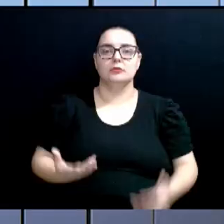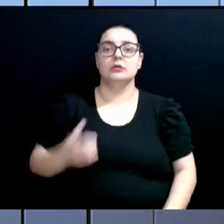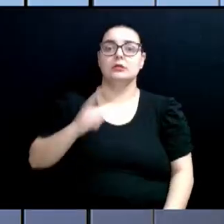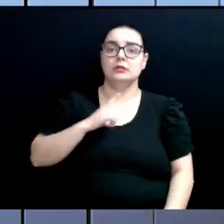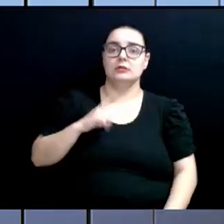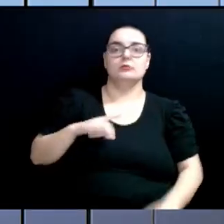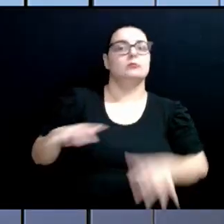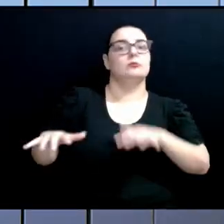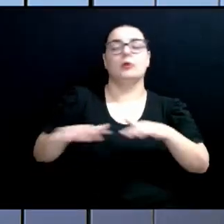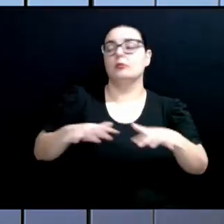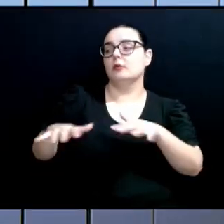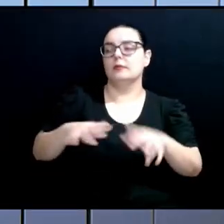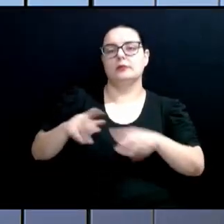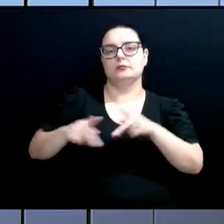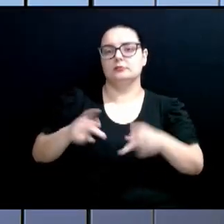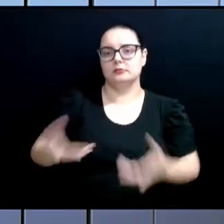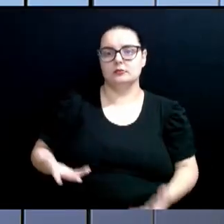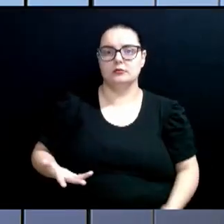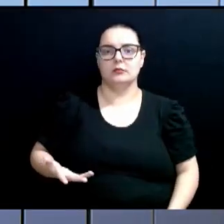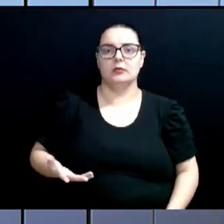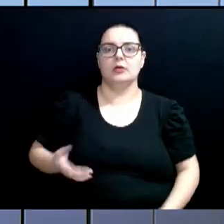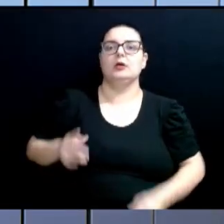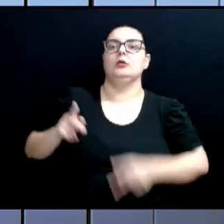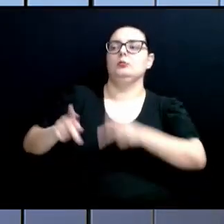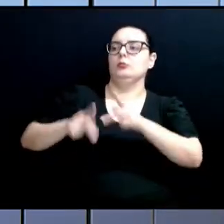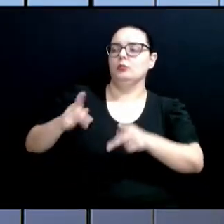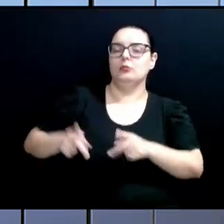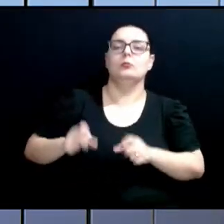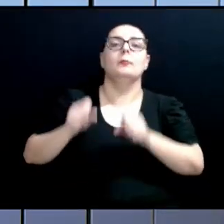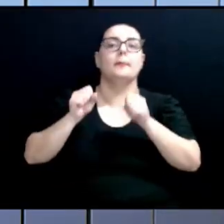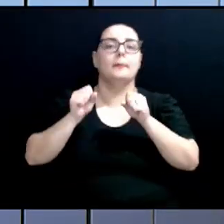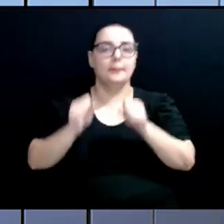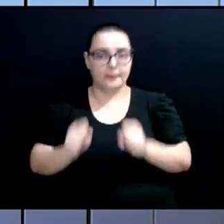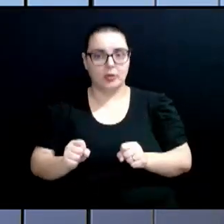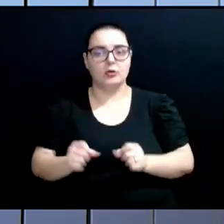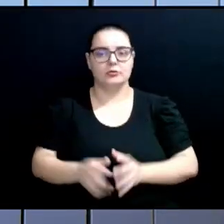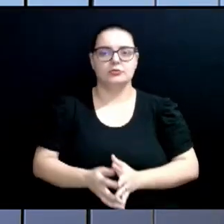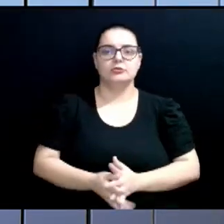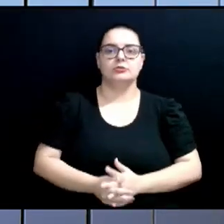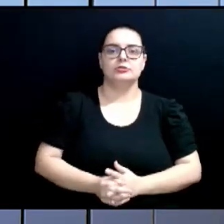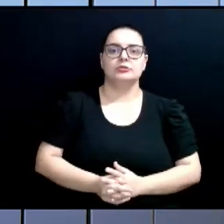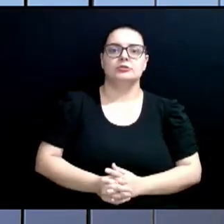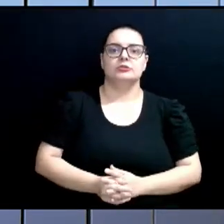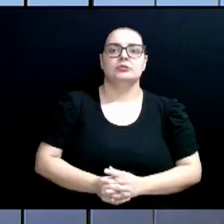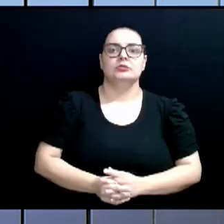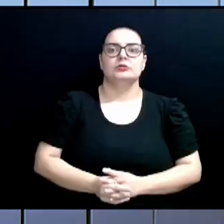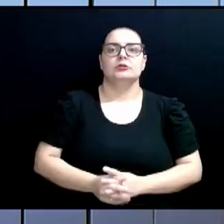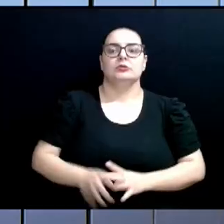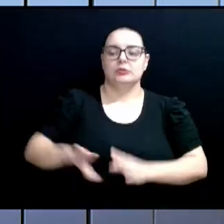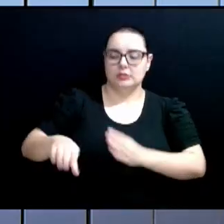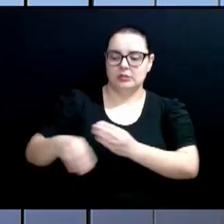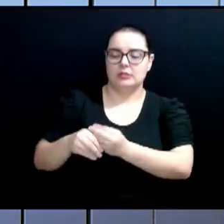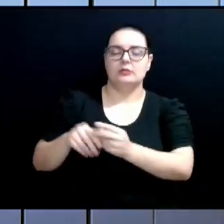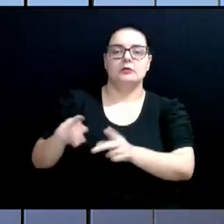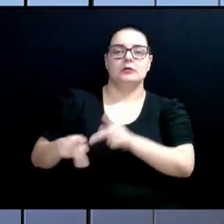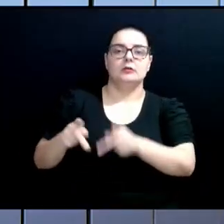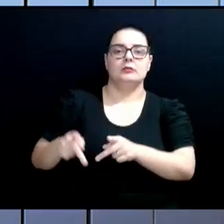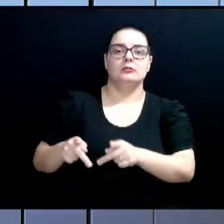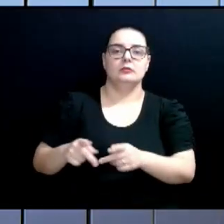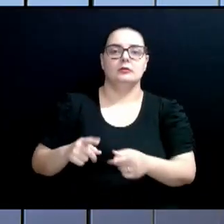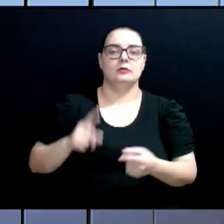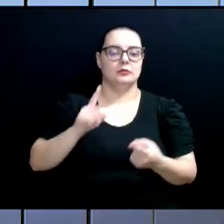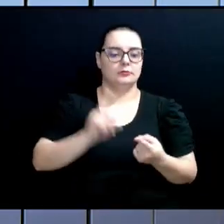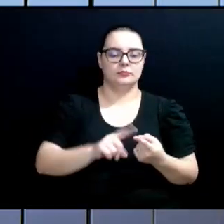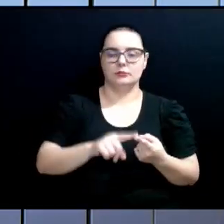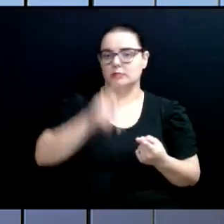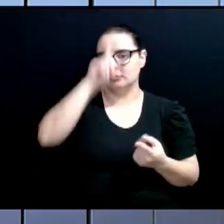popular. A população pôde, através das emendas populares, estabelecer orientação